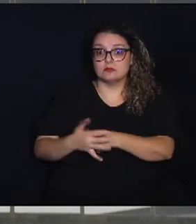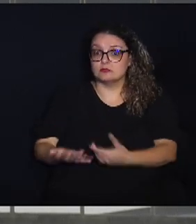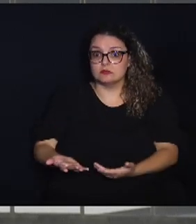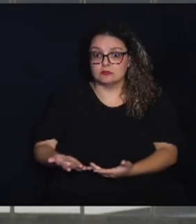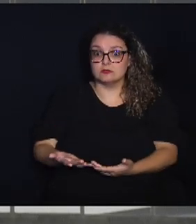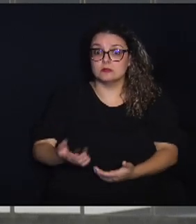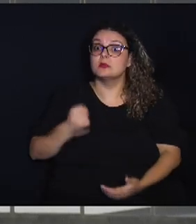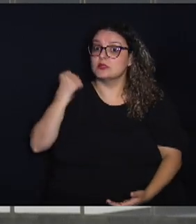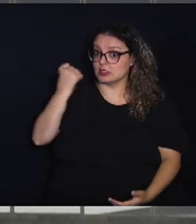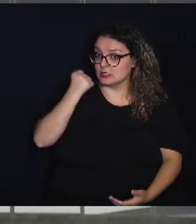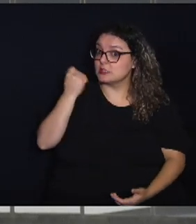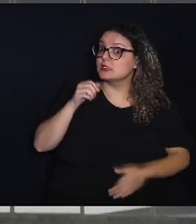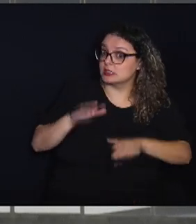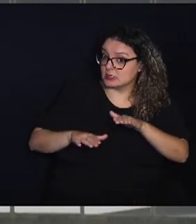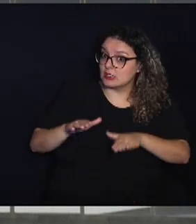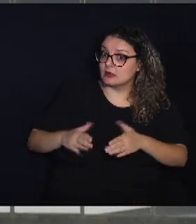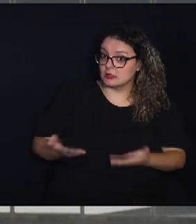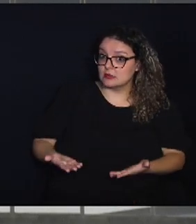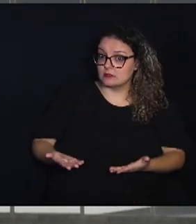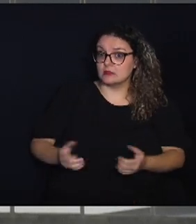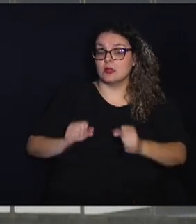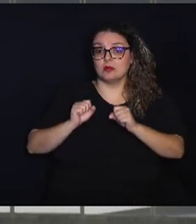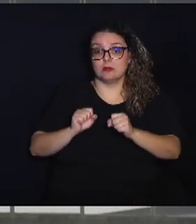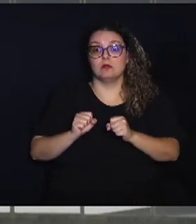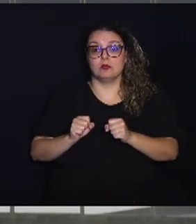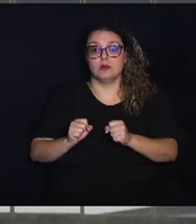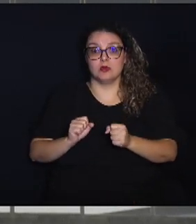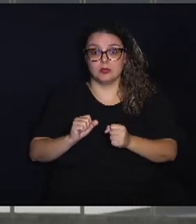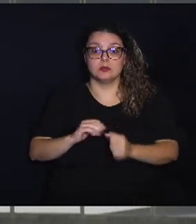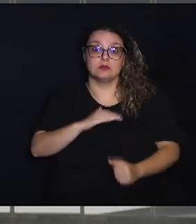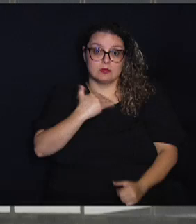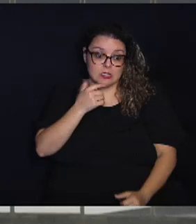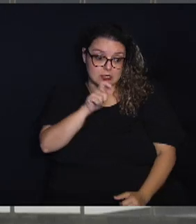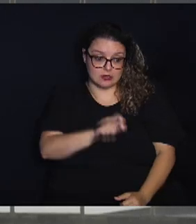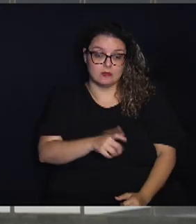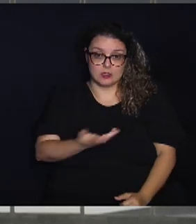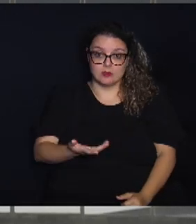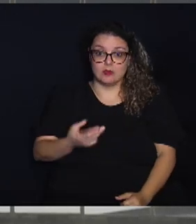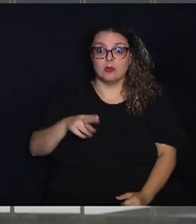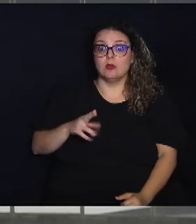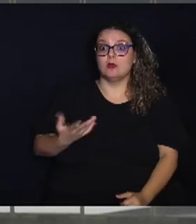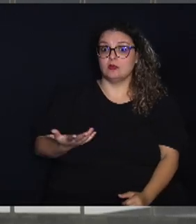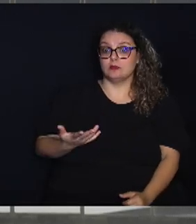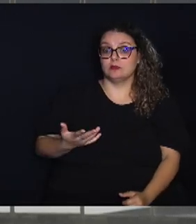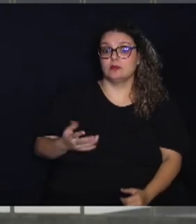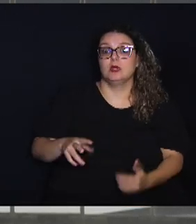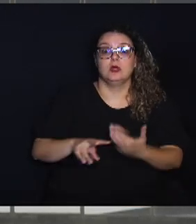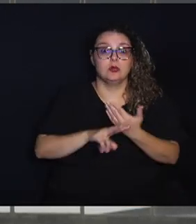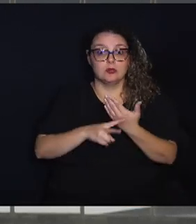muito graves às vezes, que elas podem até matar a pessoa ou deixar a pessoa às vezes com